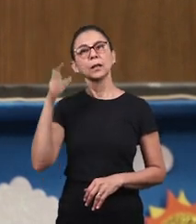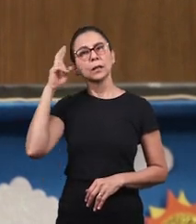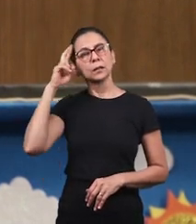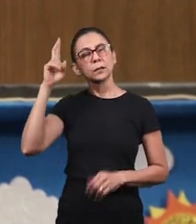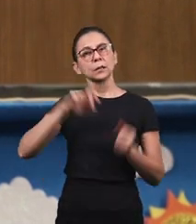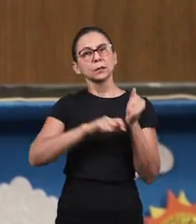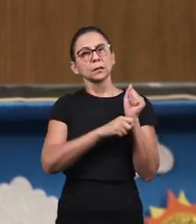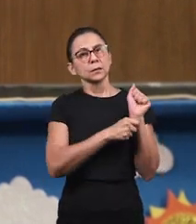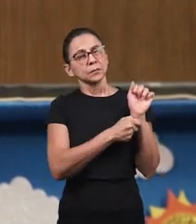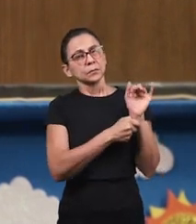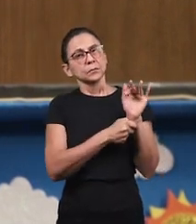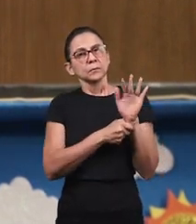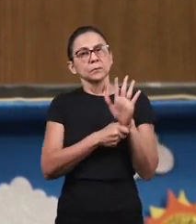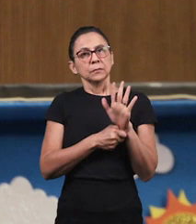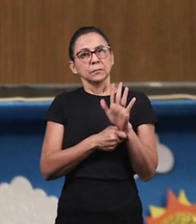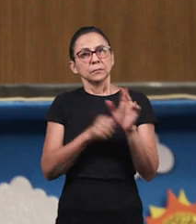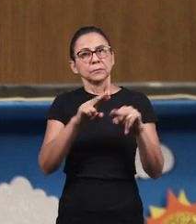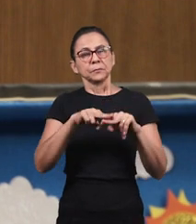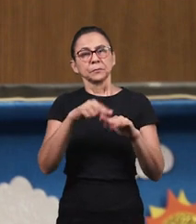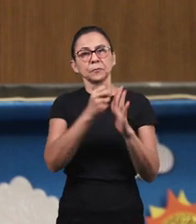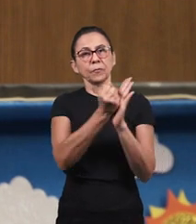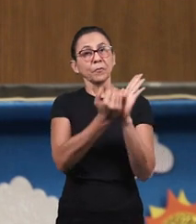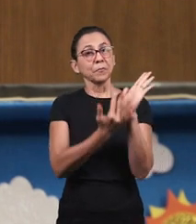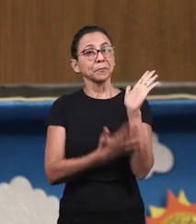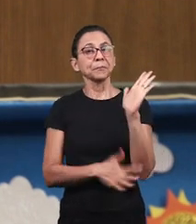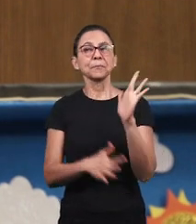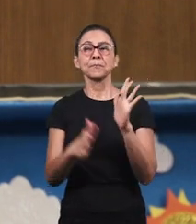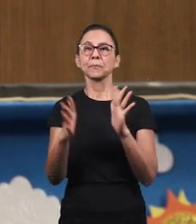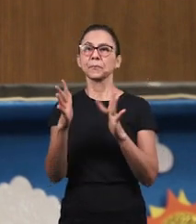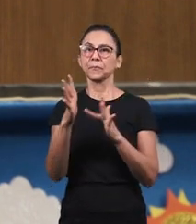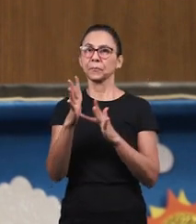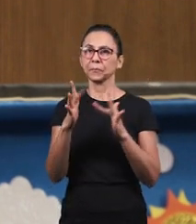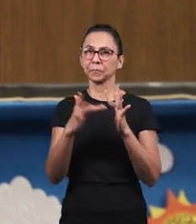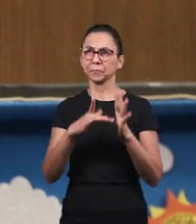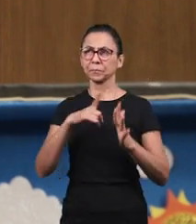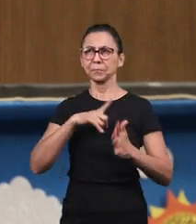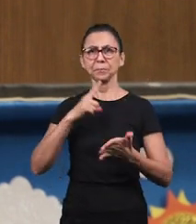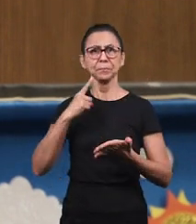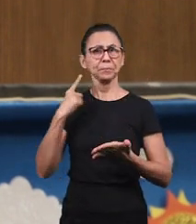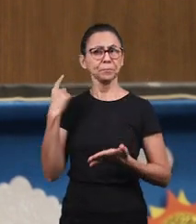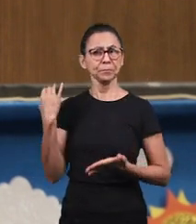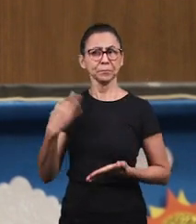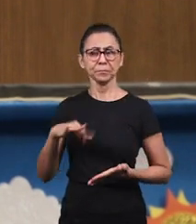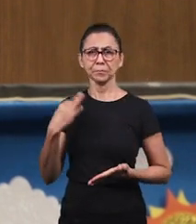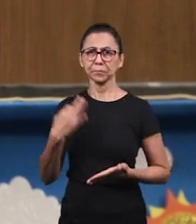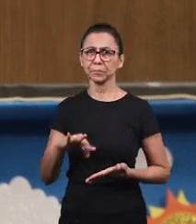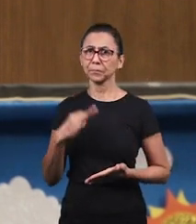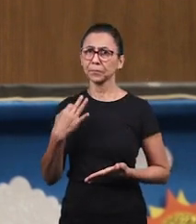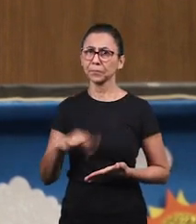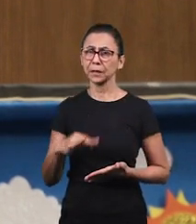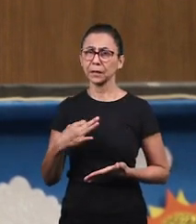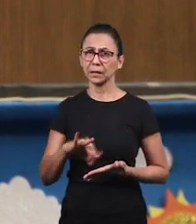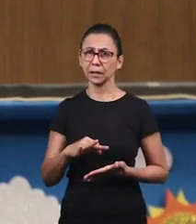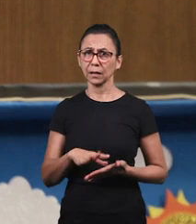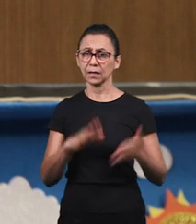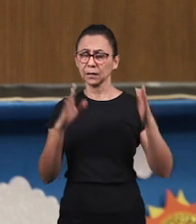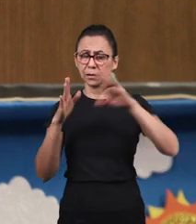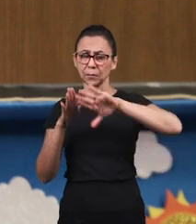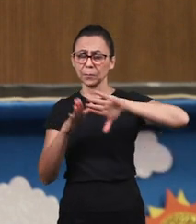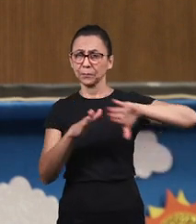de Jesus, através do sangue de Jesus, nós temos a certeza de que seremos livres do juízo deste